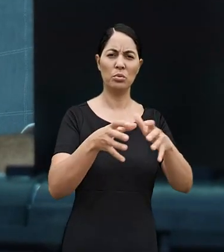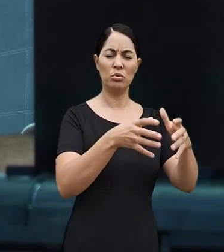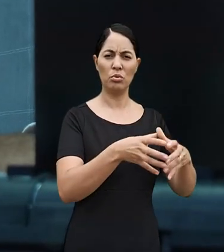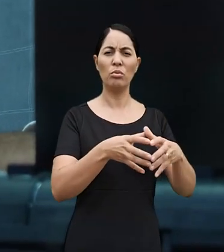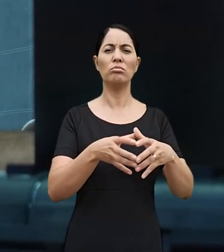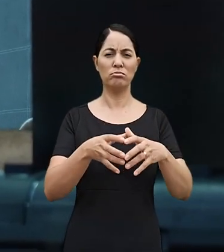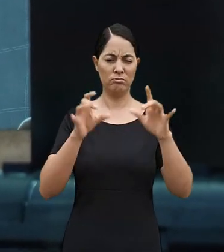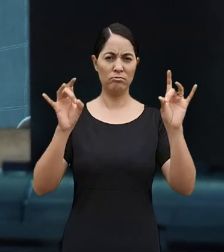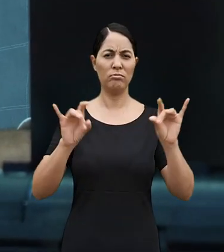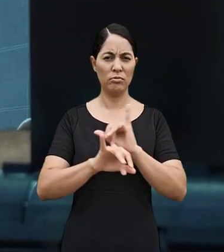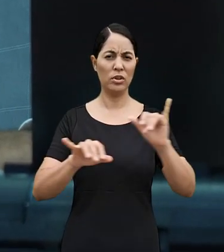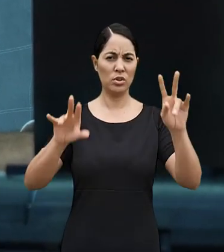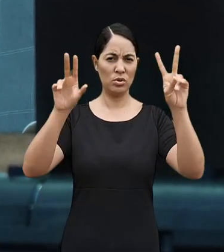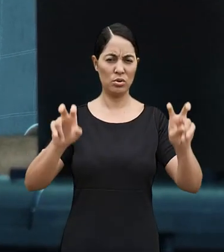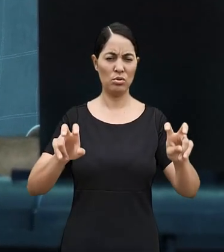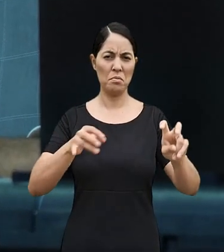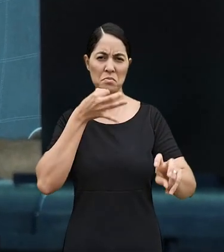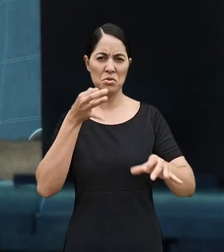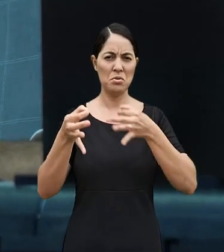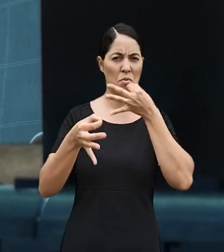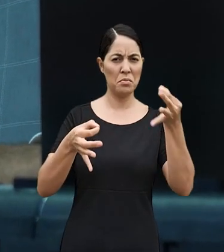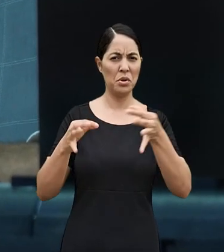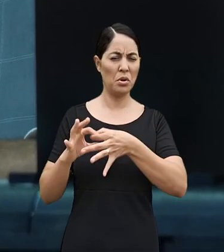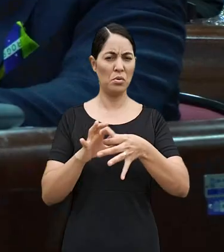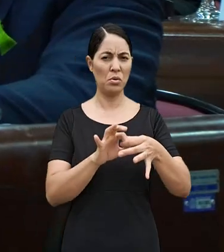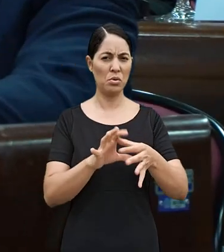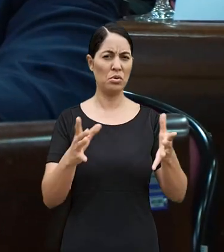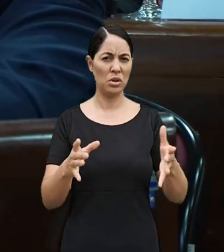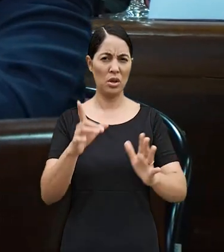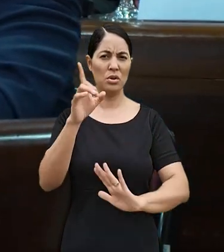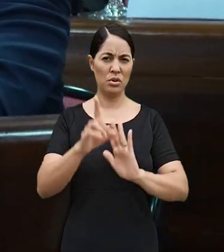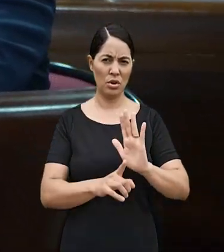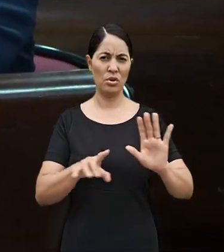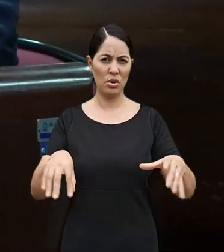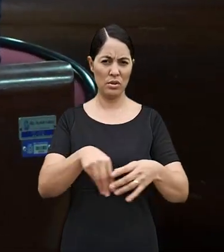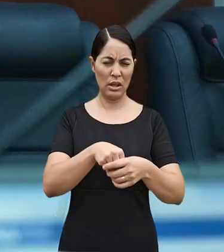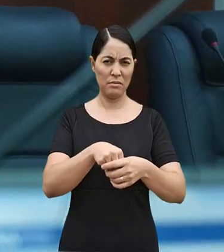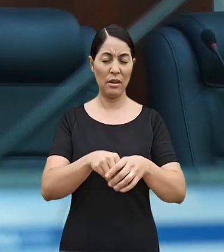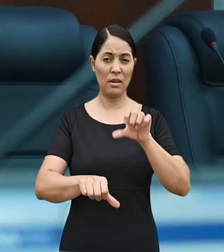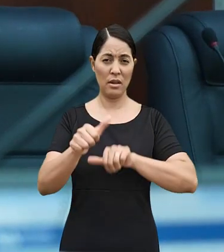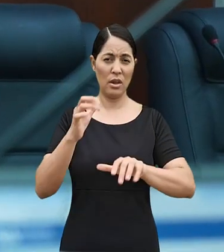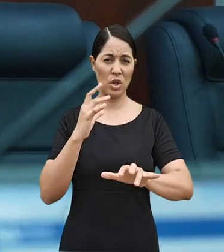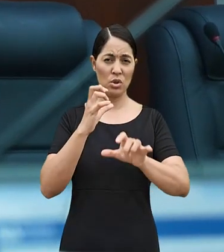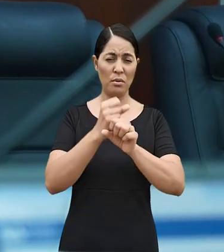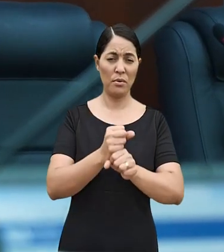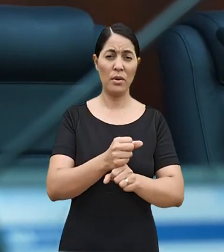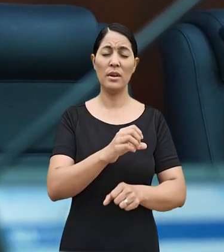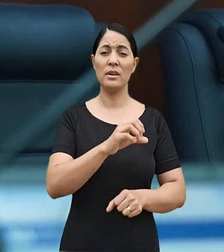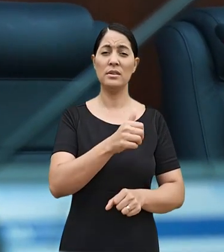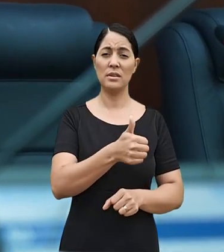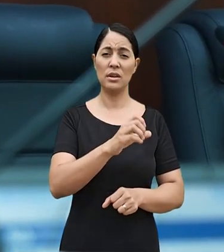Conselho Federal, que dá a palavra final sobre questões e divergências internas, totalizaram a contagem expressiva de 106